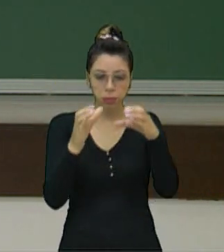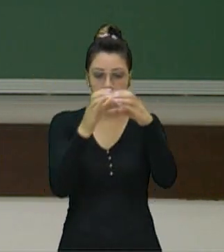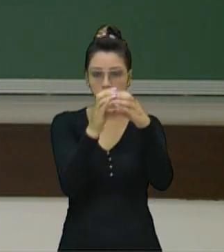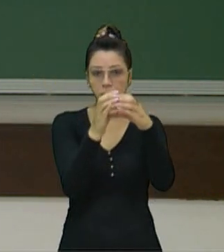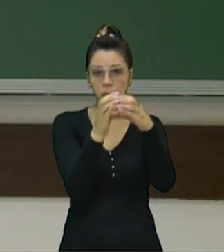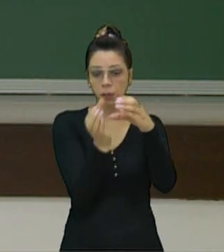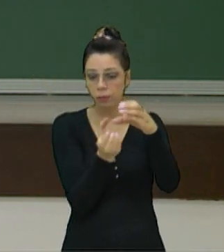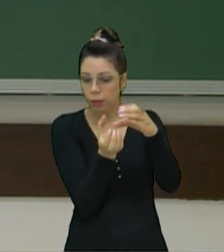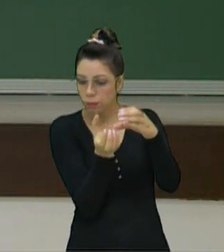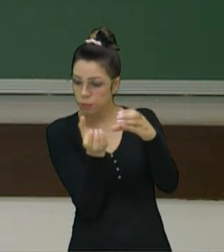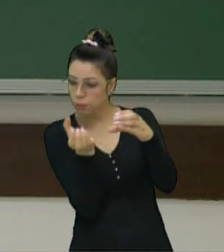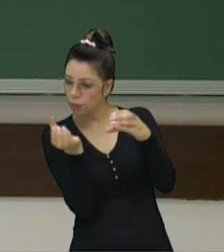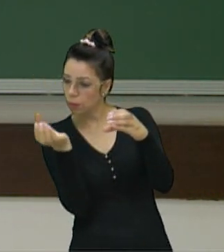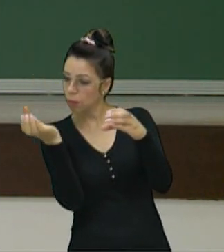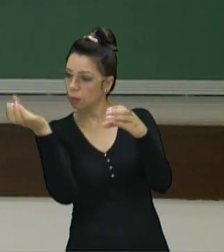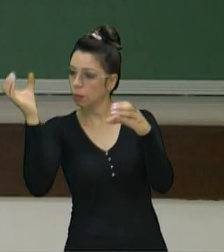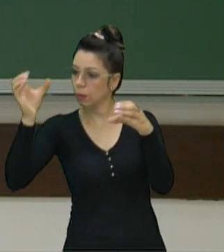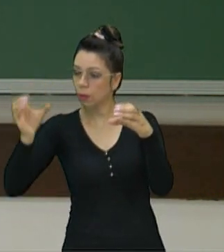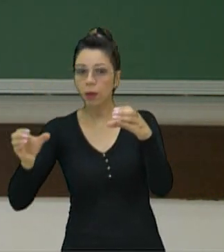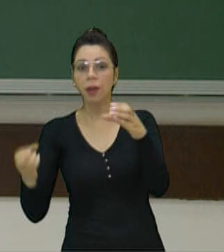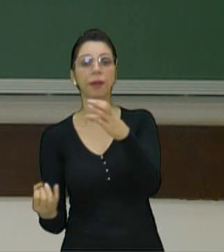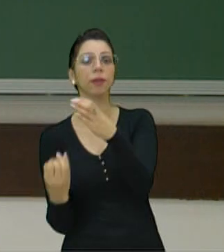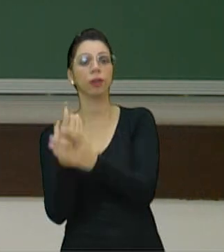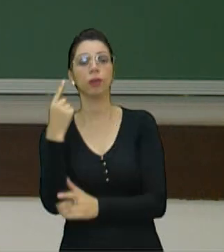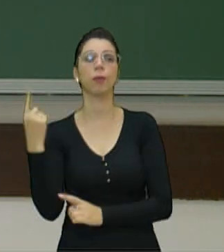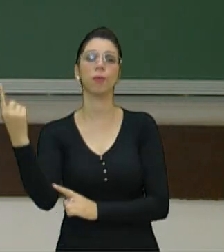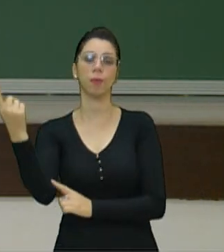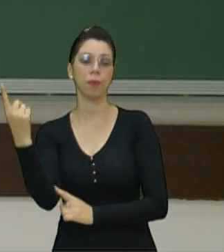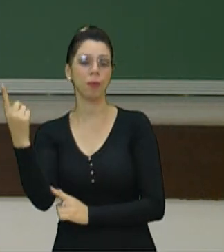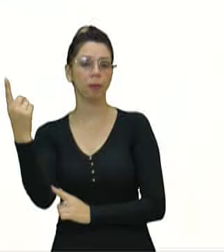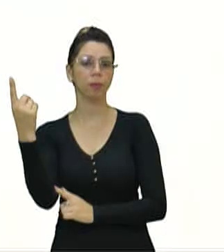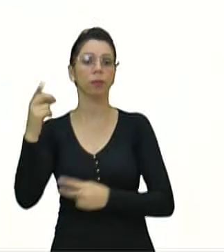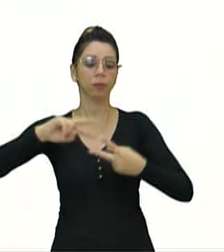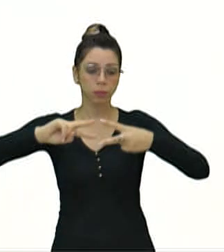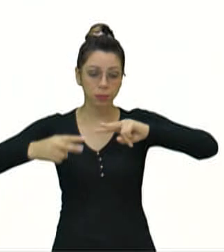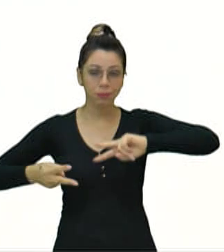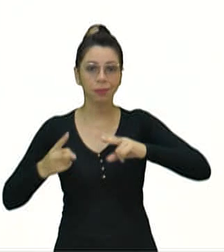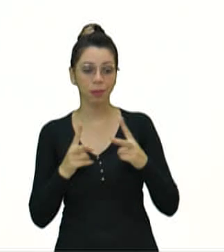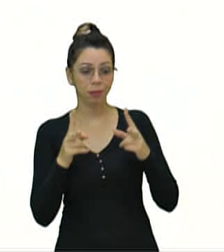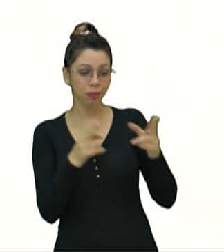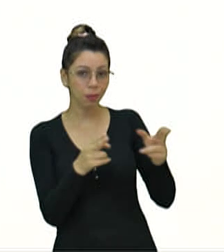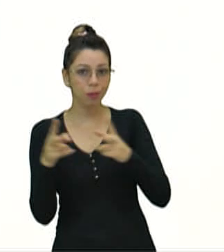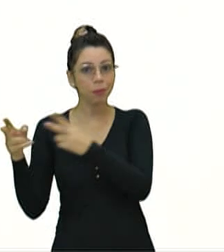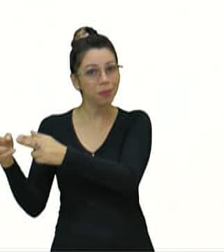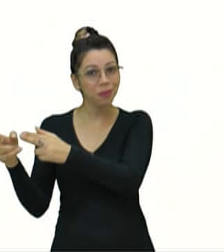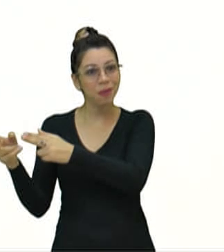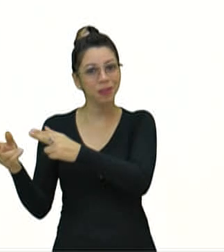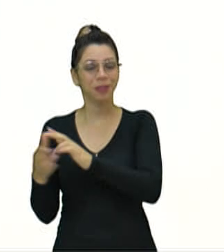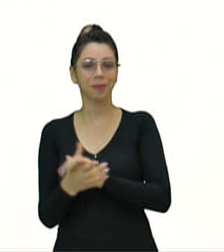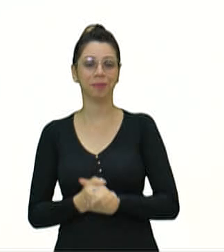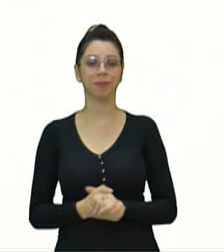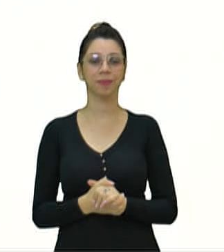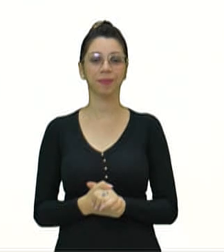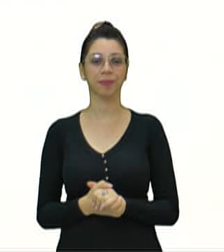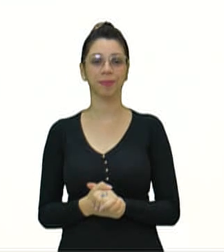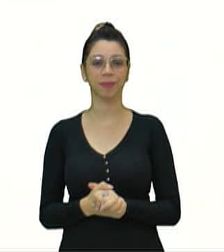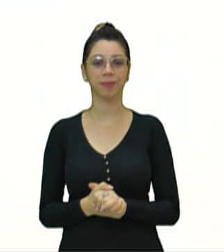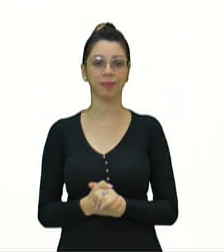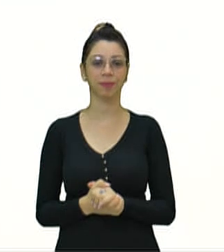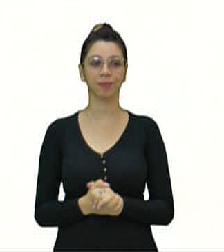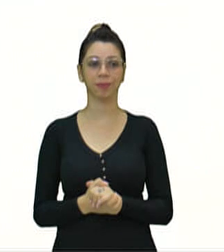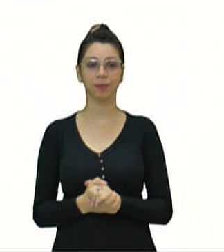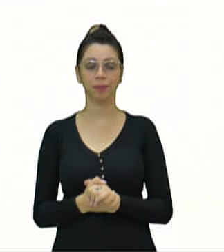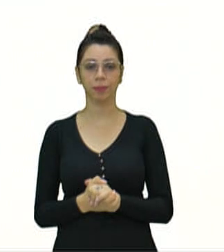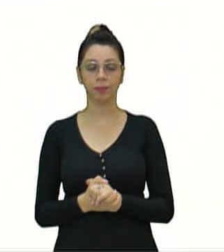partir do indivíduo inicial, e vai originar um novo ser geneticamente igual ao primeiro. Beleza? Após